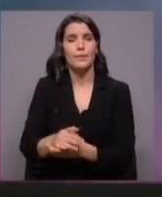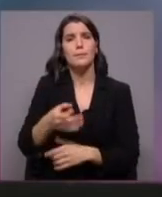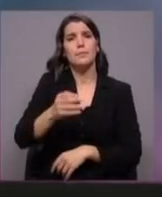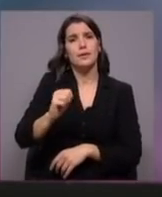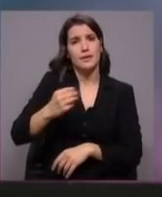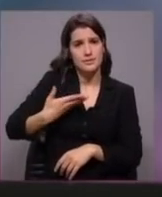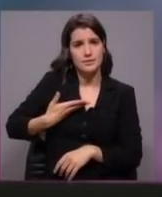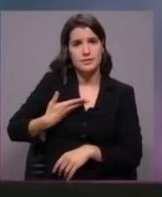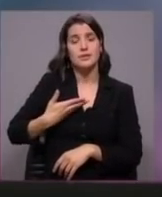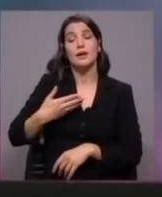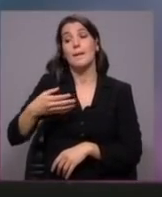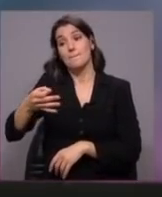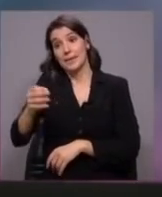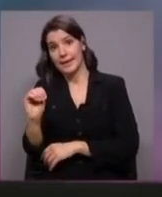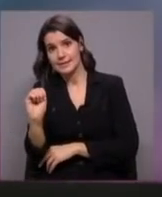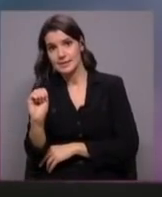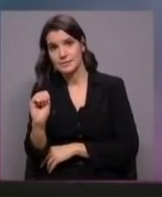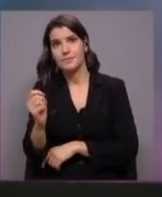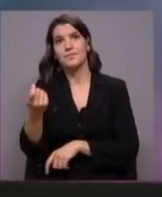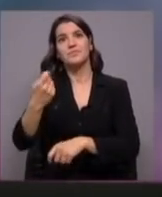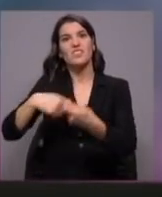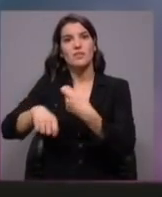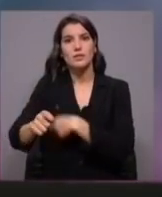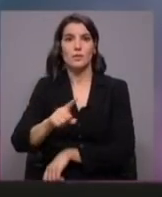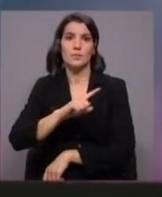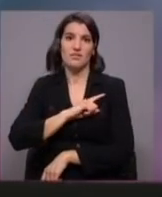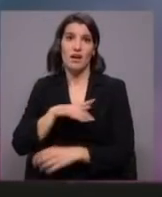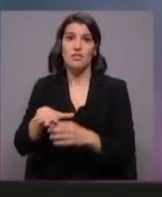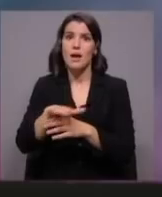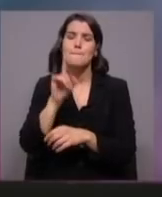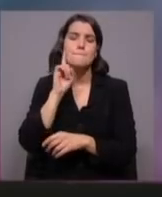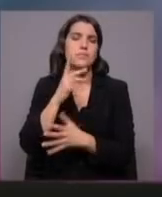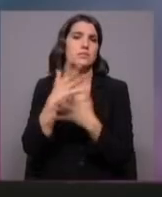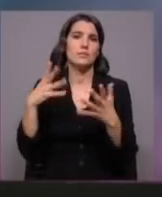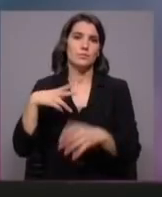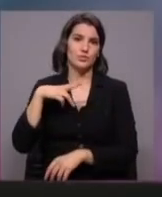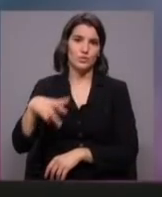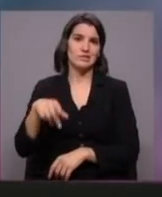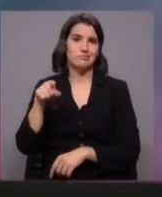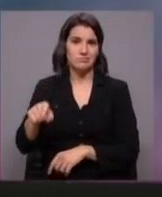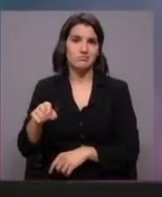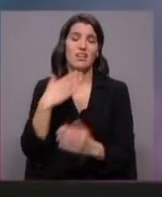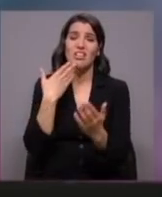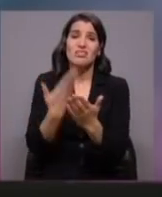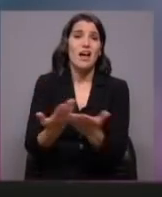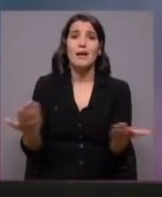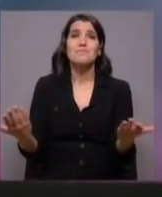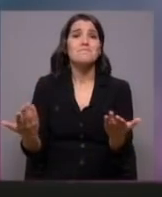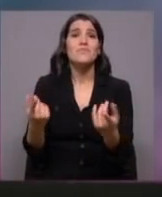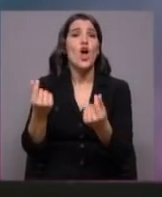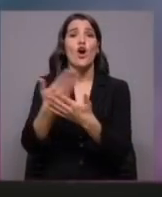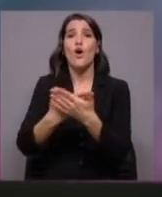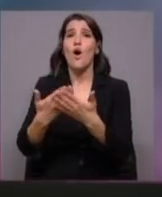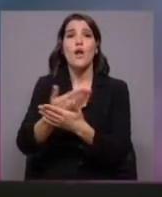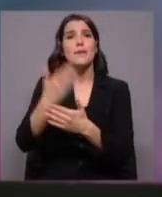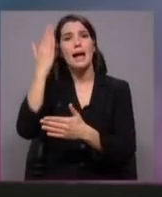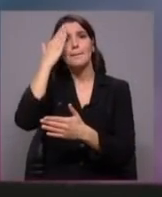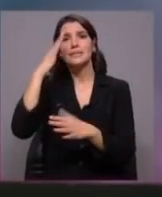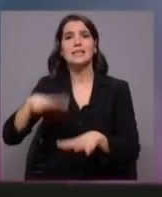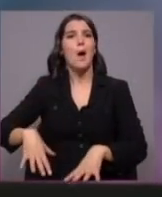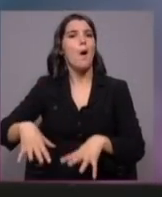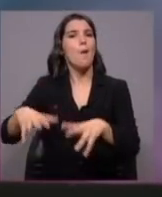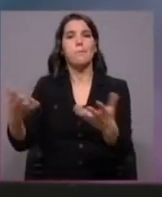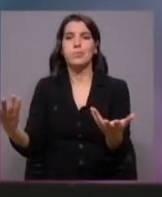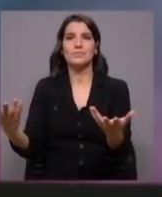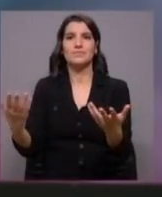PSD privatizaram os setores estratégicos portugueses. E com isso retiraram capacidade à nossa economia para crescer. E com